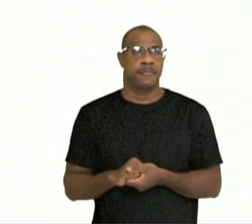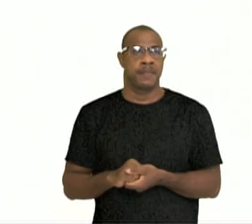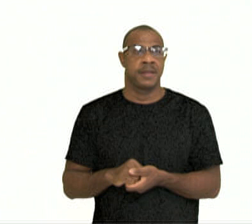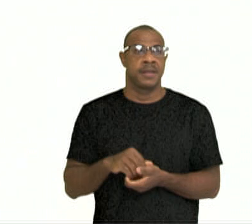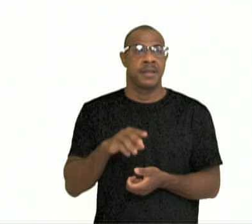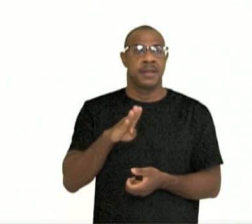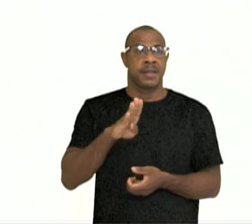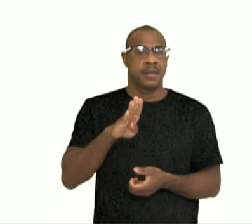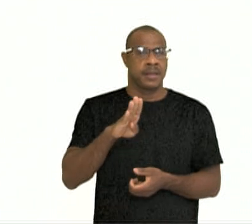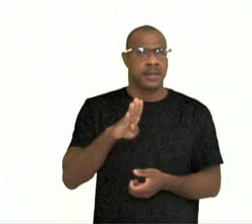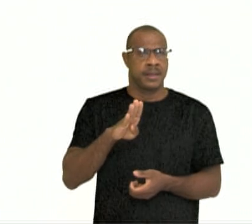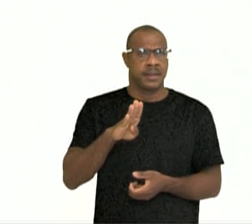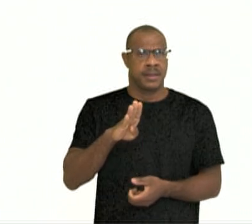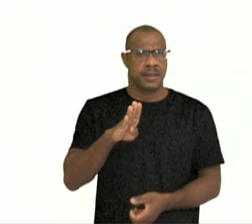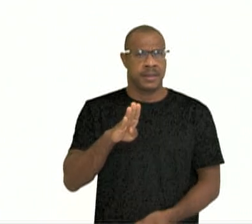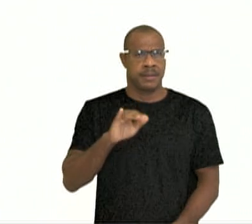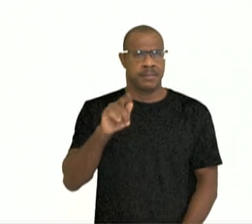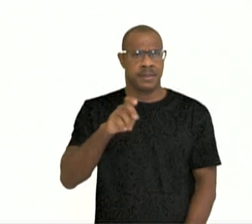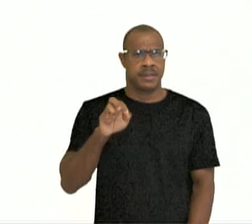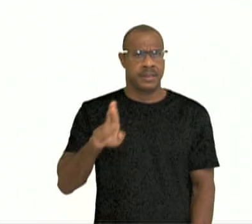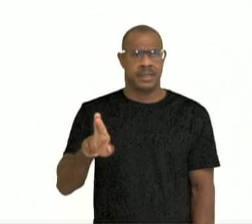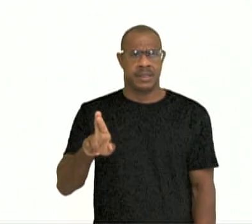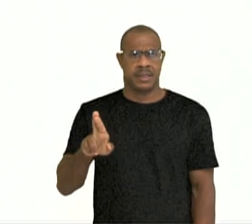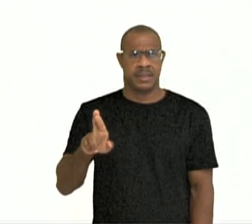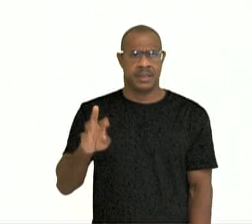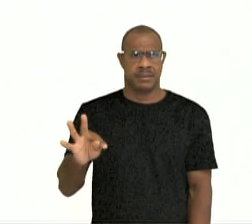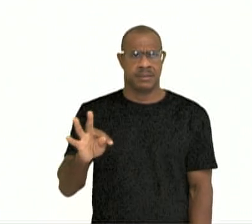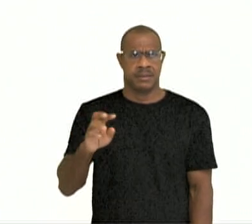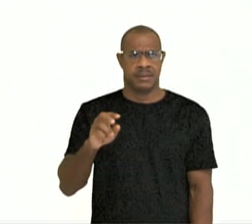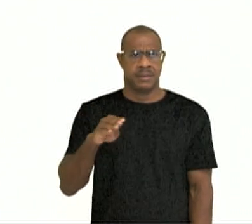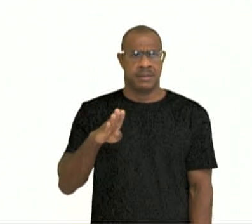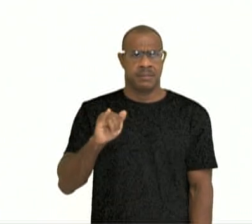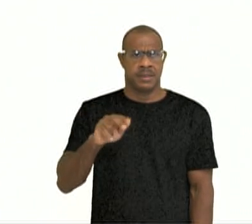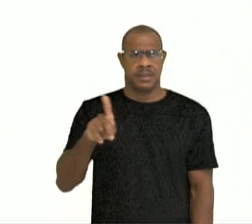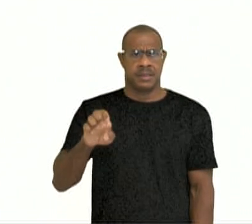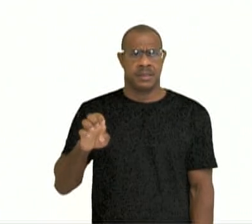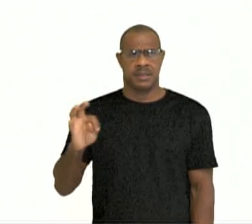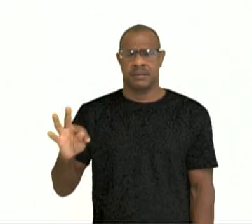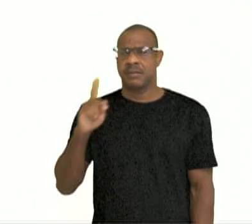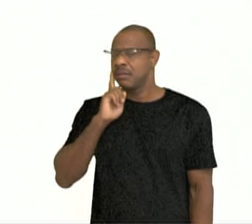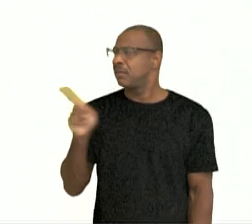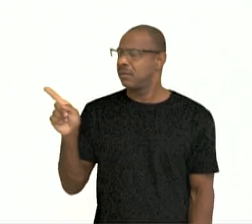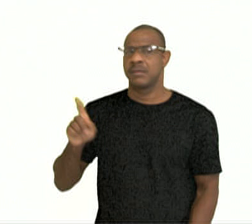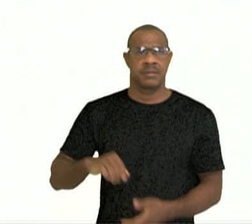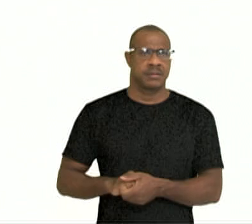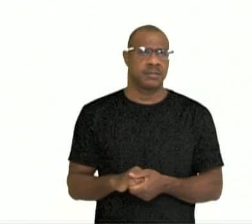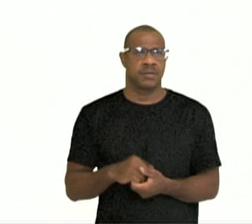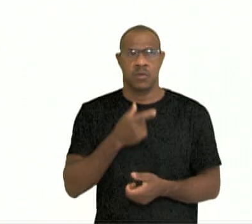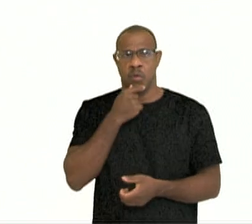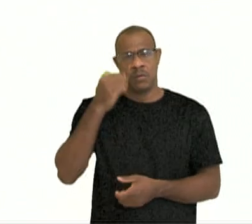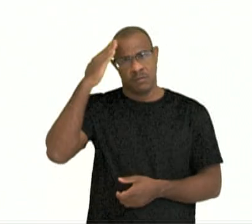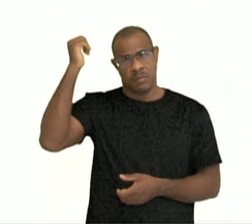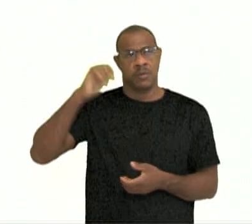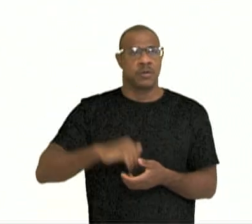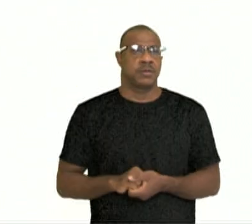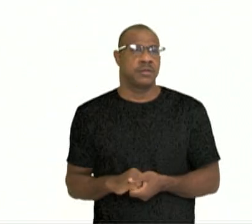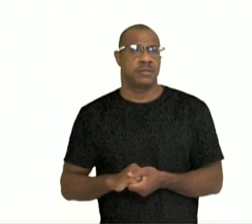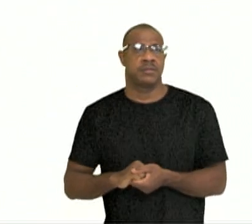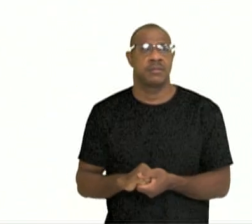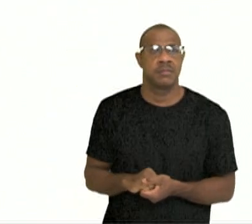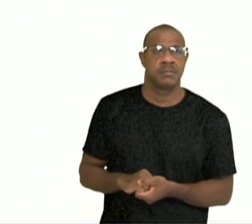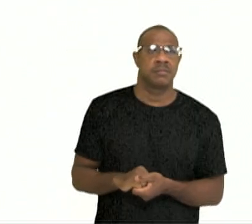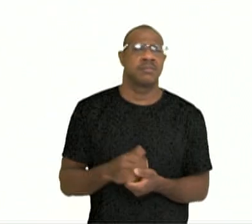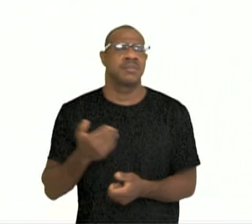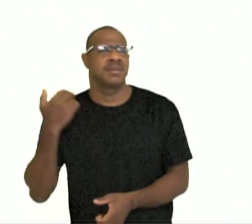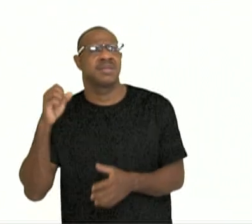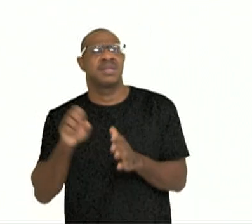da Carmen é o nome da ópera, tá? Essa ópera, ela foi escrita no século XVI. É